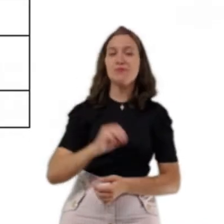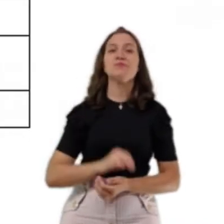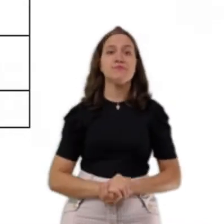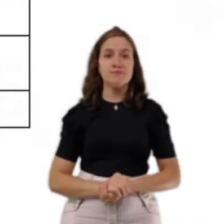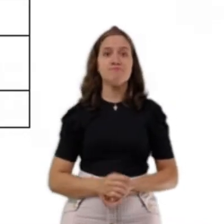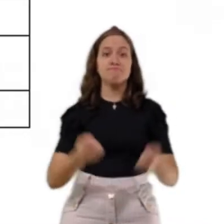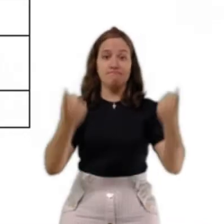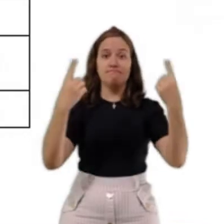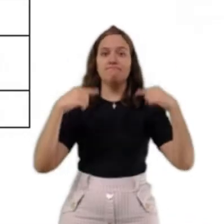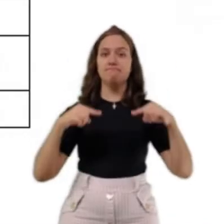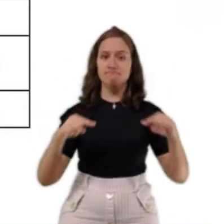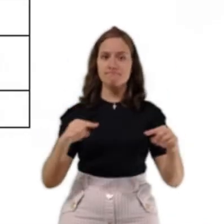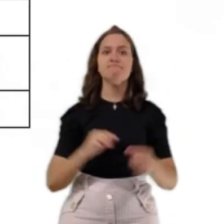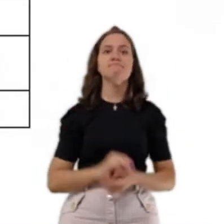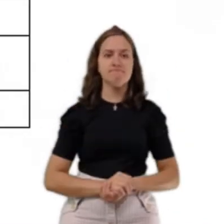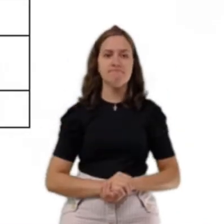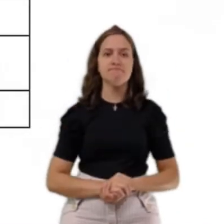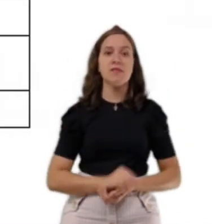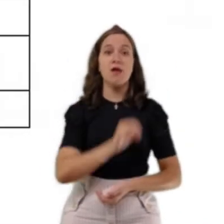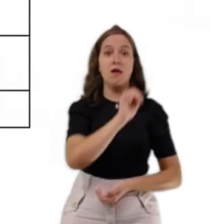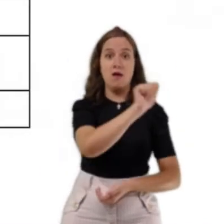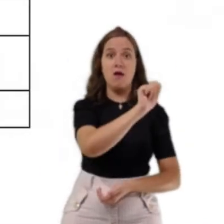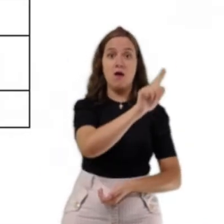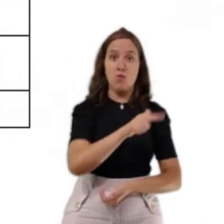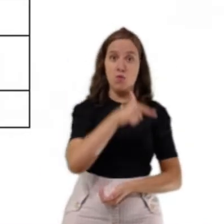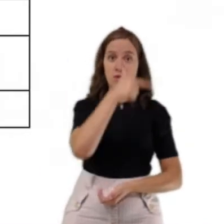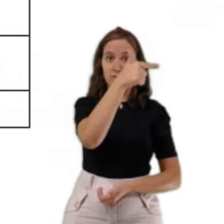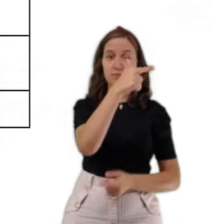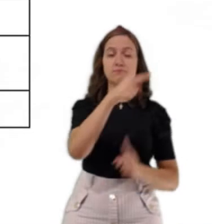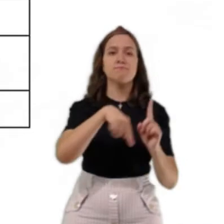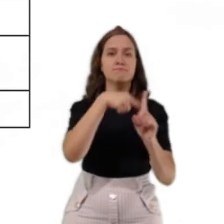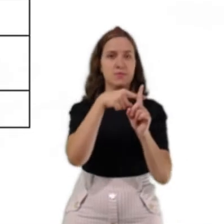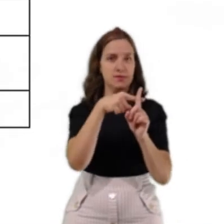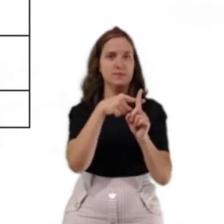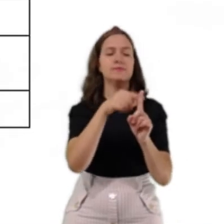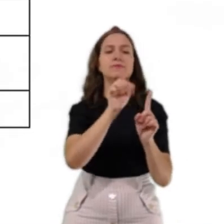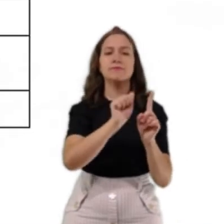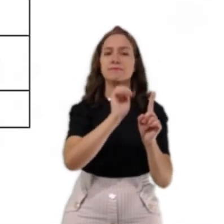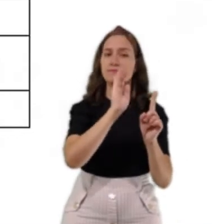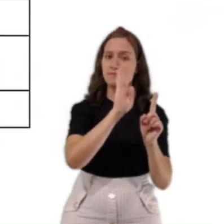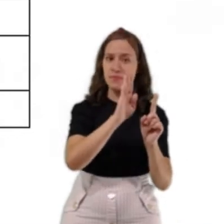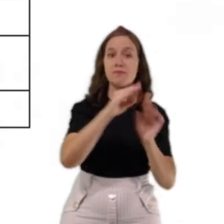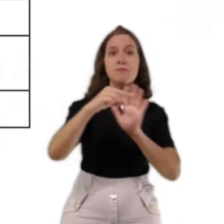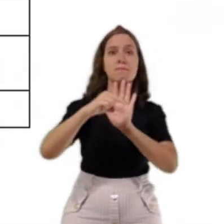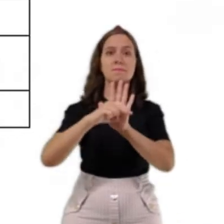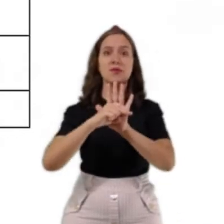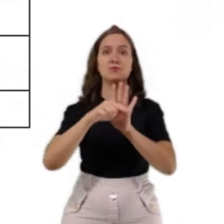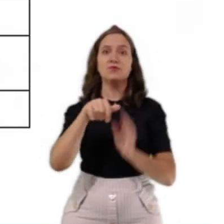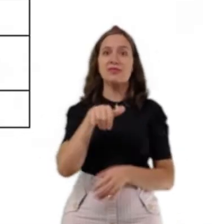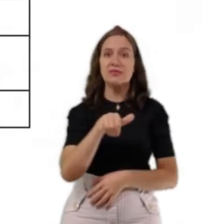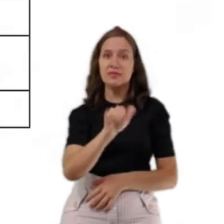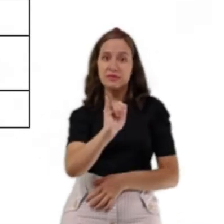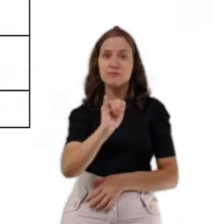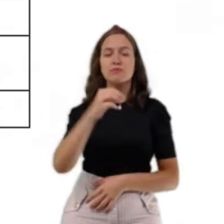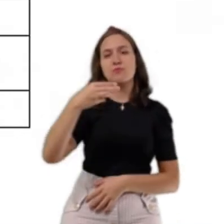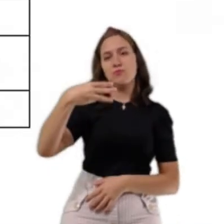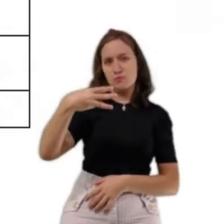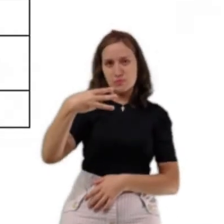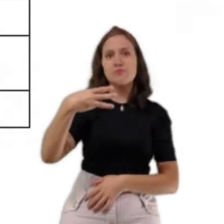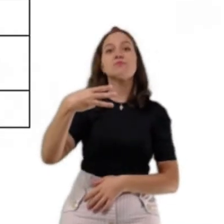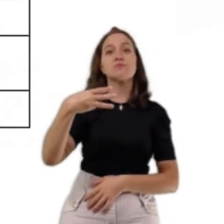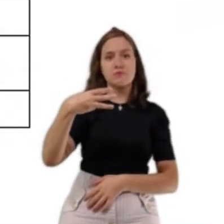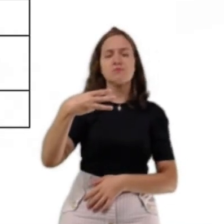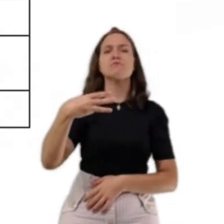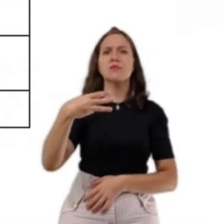o próximo a ao quadrado + AB menos y Ao